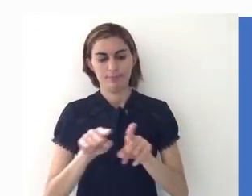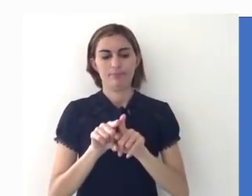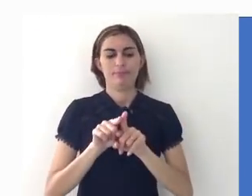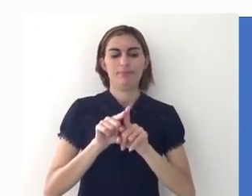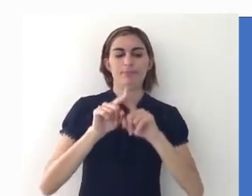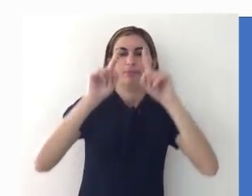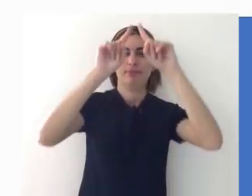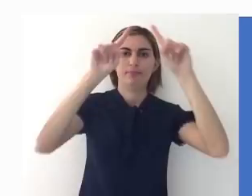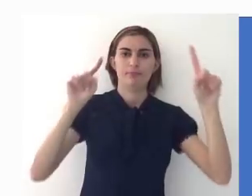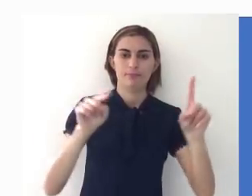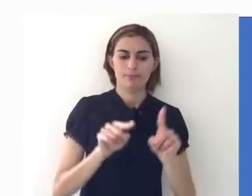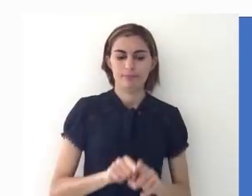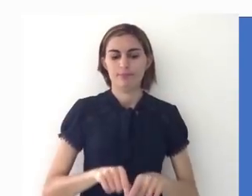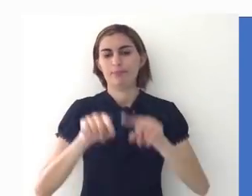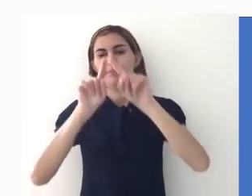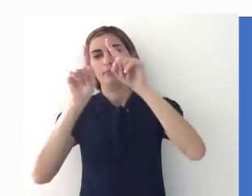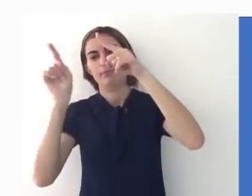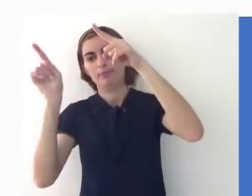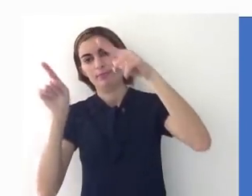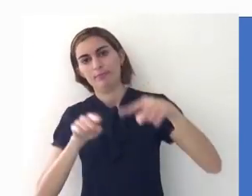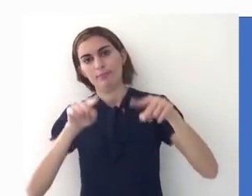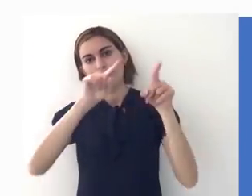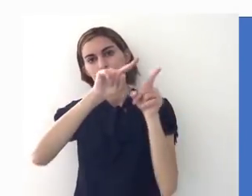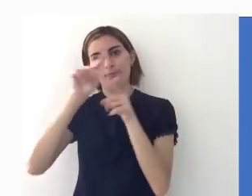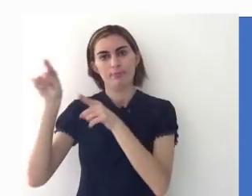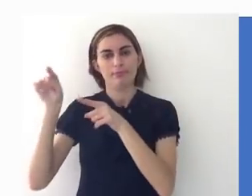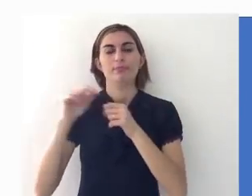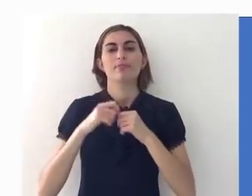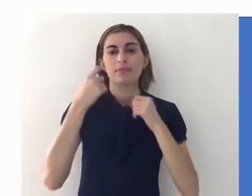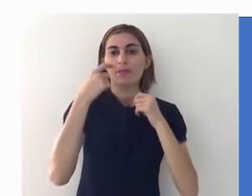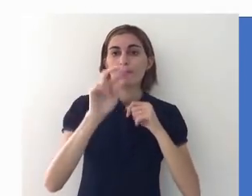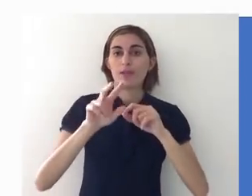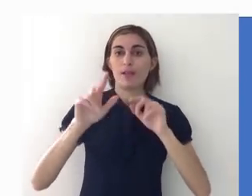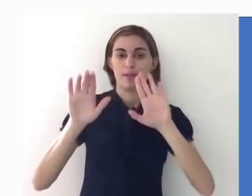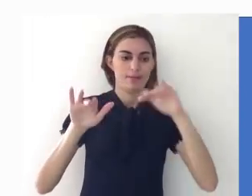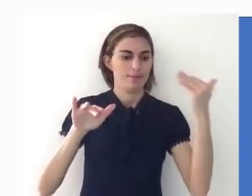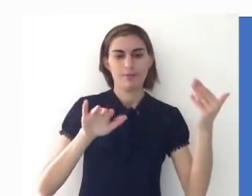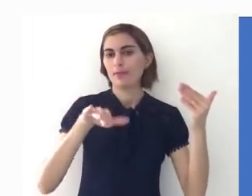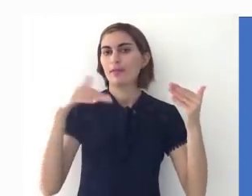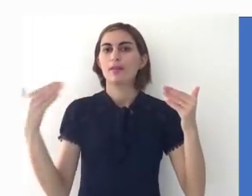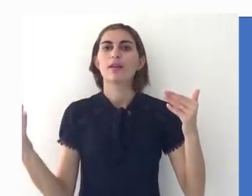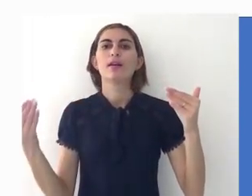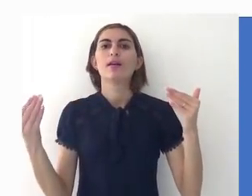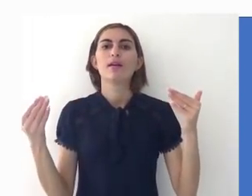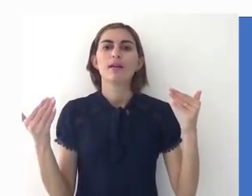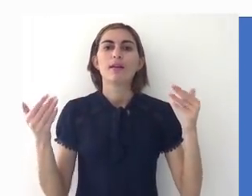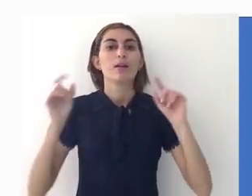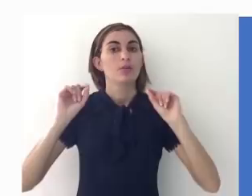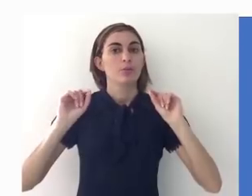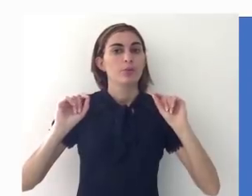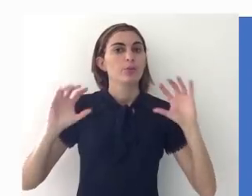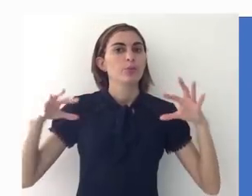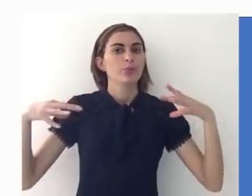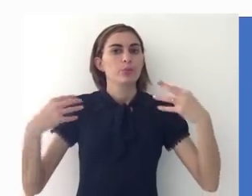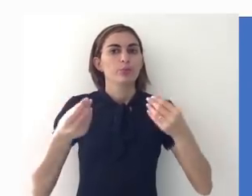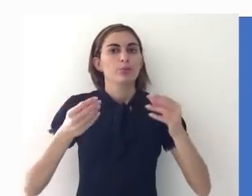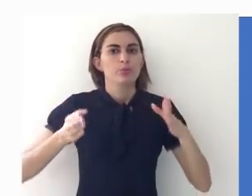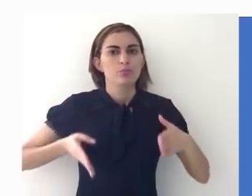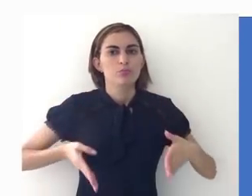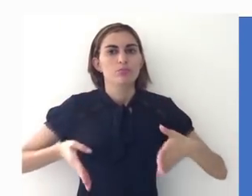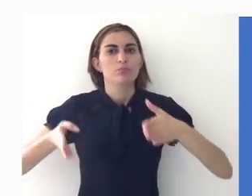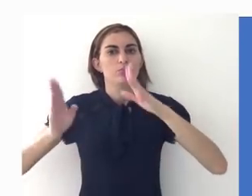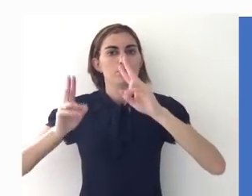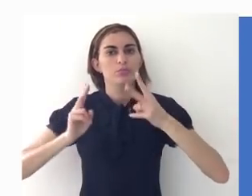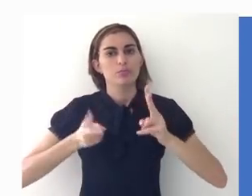paralelogramo, o retângulo, o paralelogramo em si e o losango. Observa que os lados opostos desses